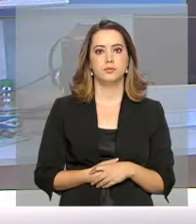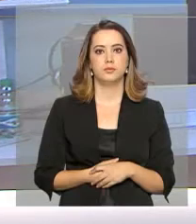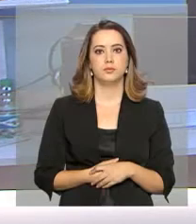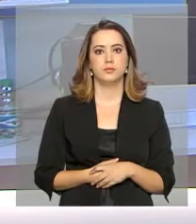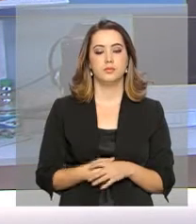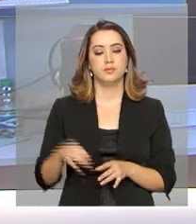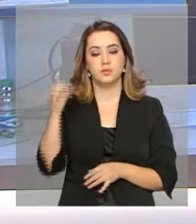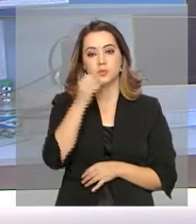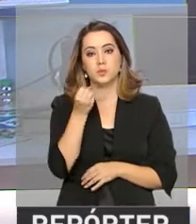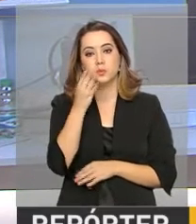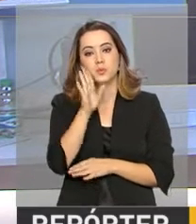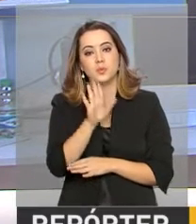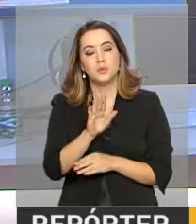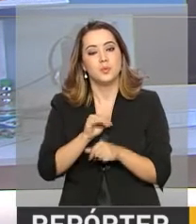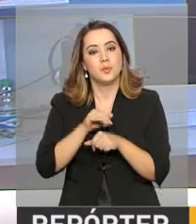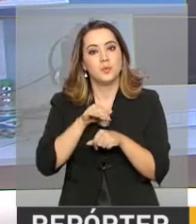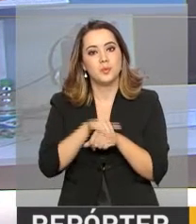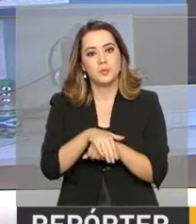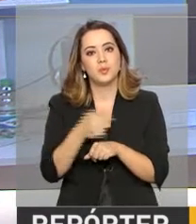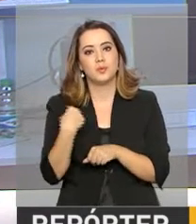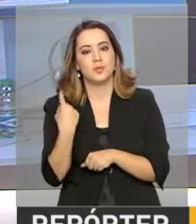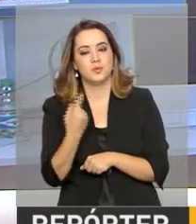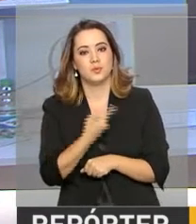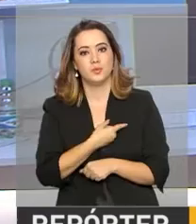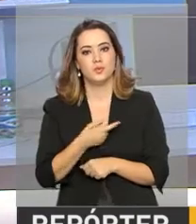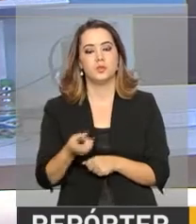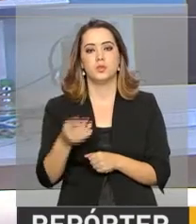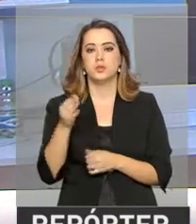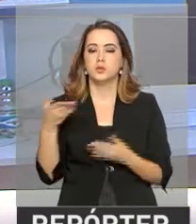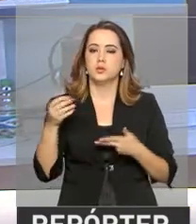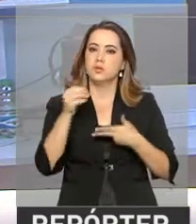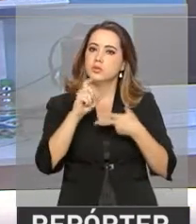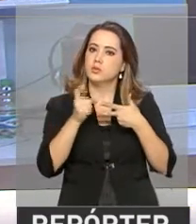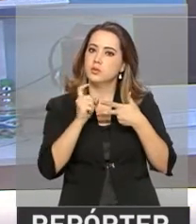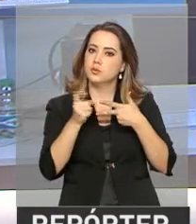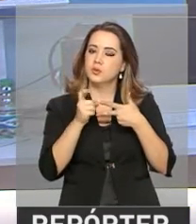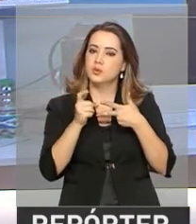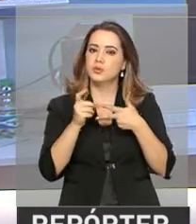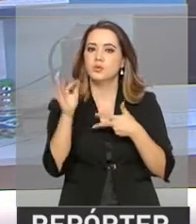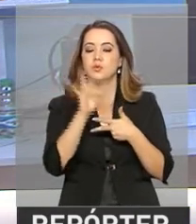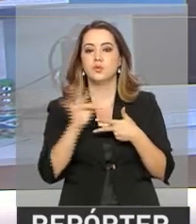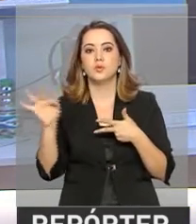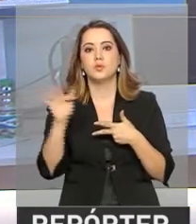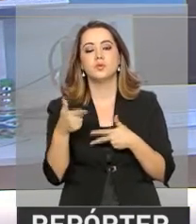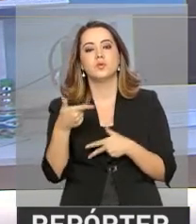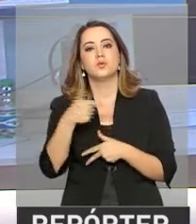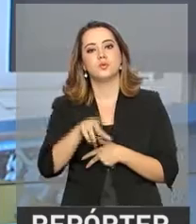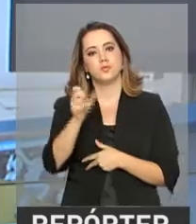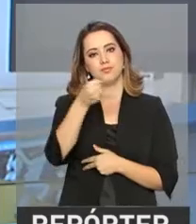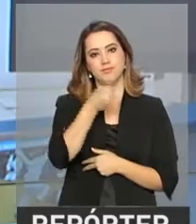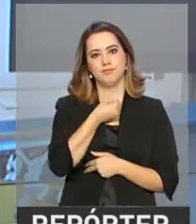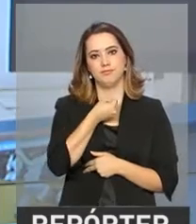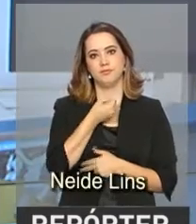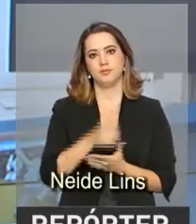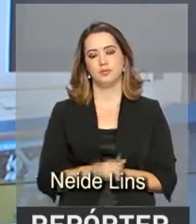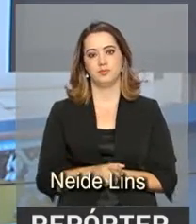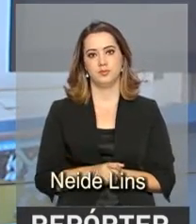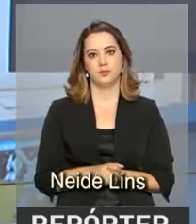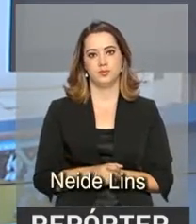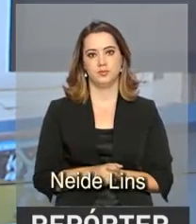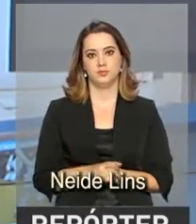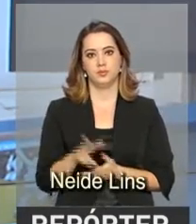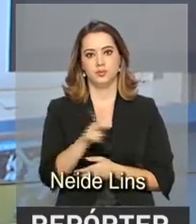olá boa noite voltamos com as notícias do poder executivo federal em mais uma edição do repórter nbr o